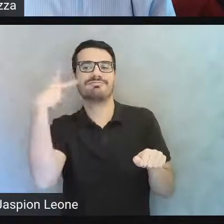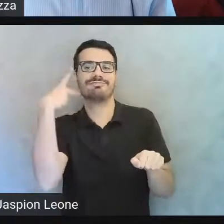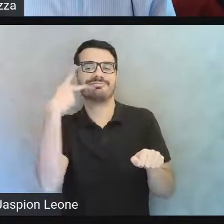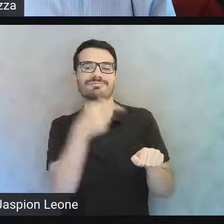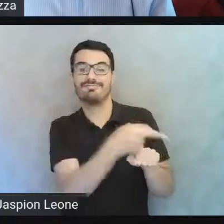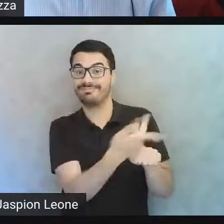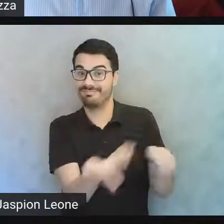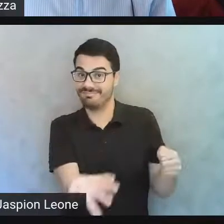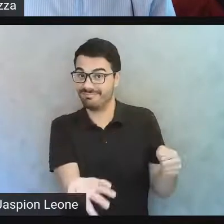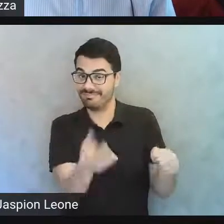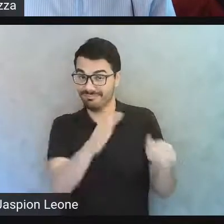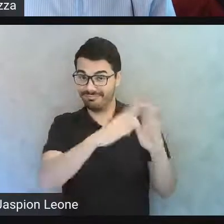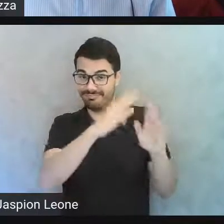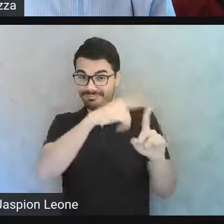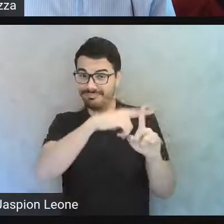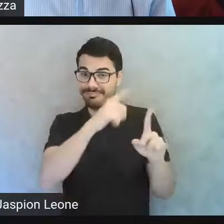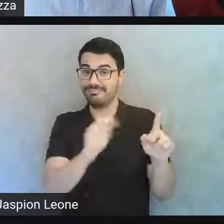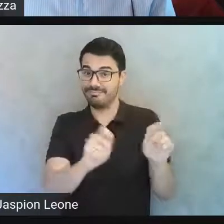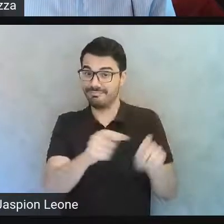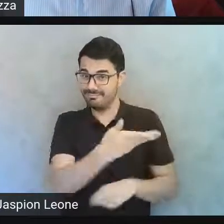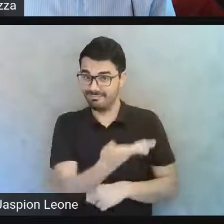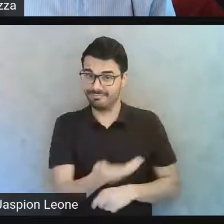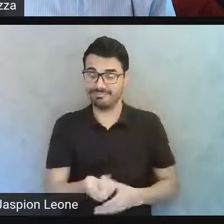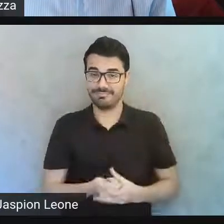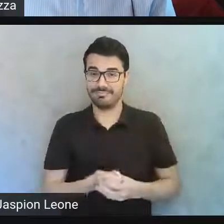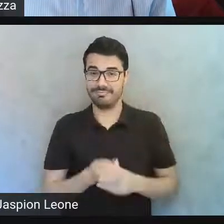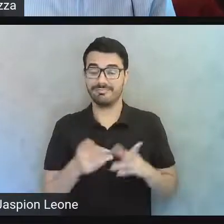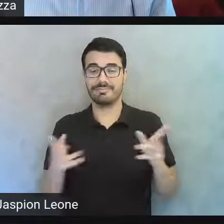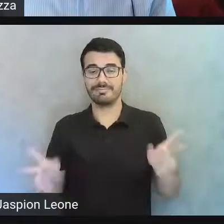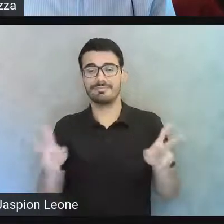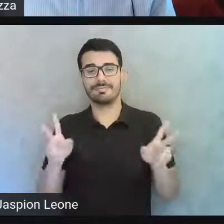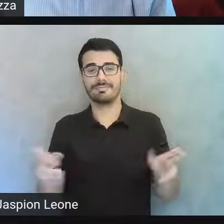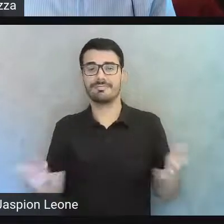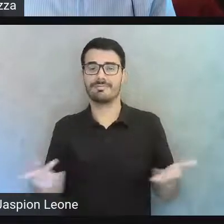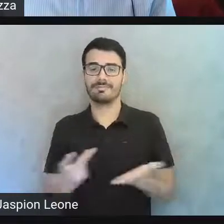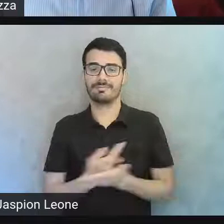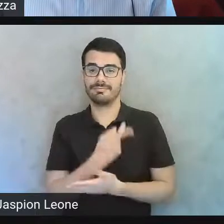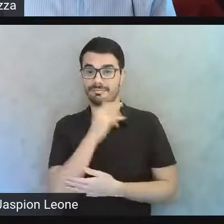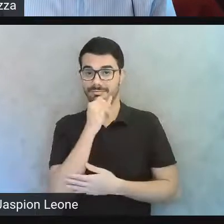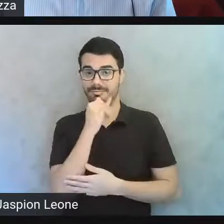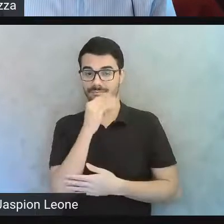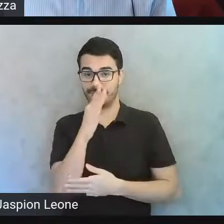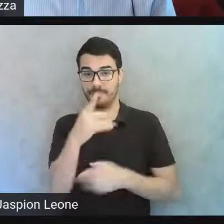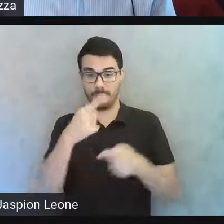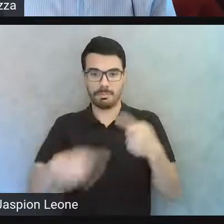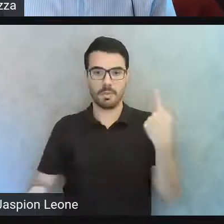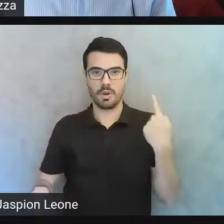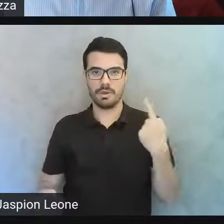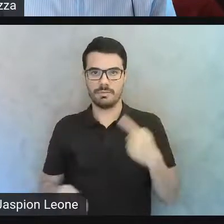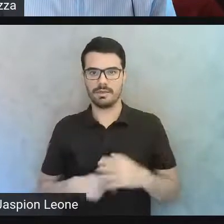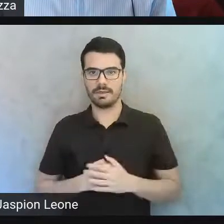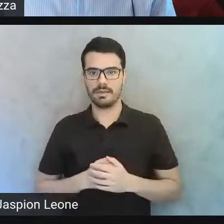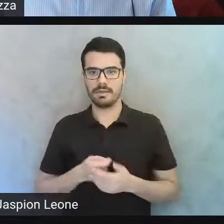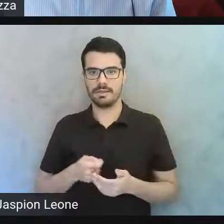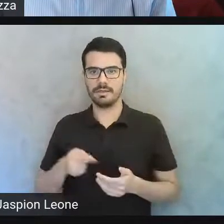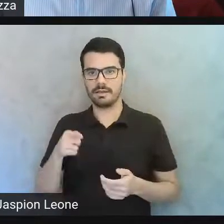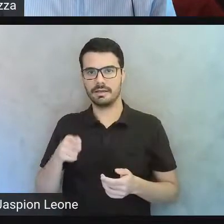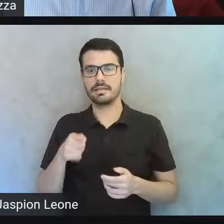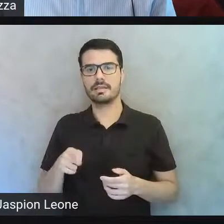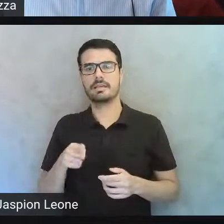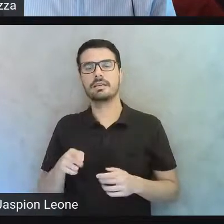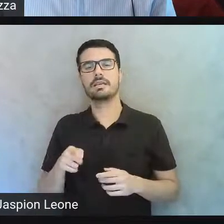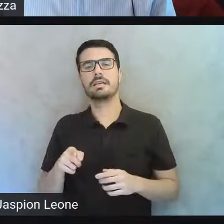Então, elas são um lugar, assim como, por exemplo, a proibição de cassinos no Brasil nos anos